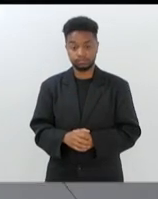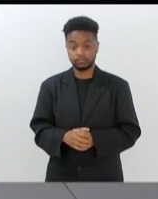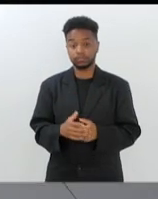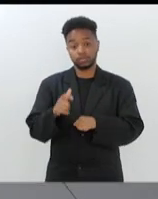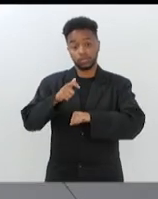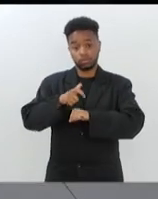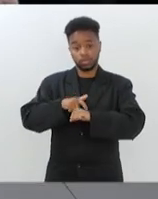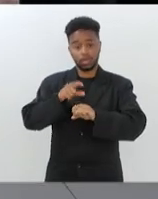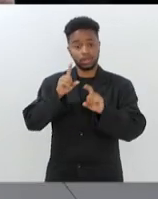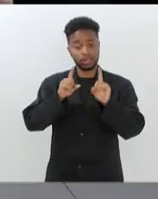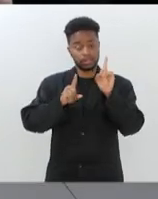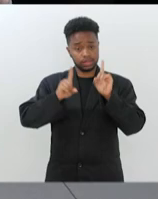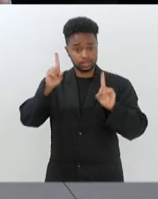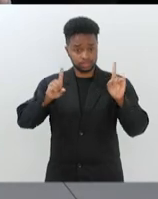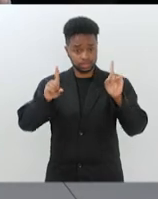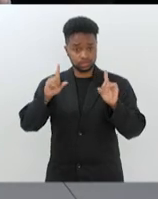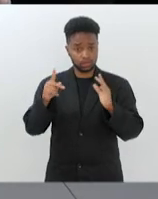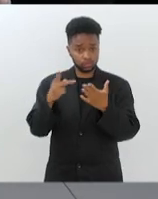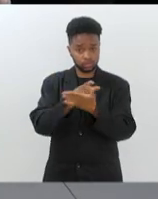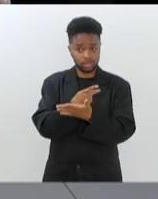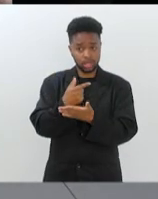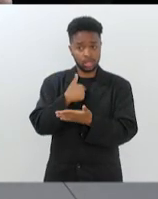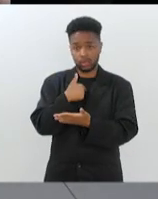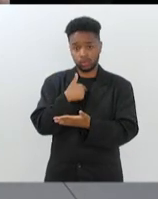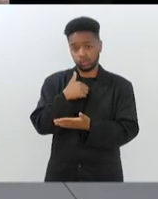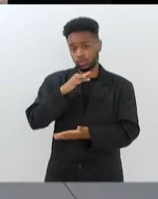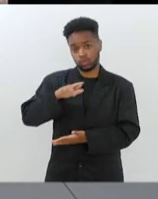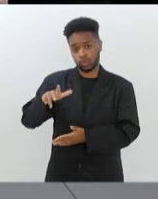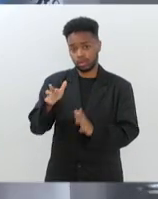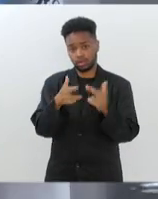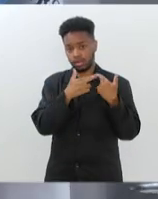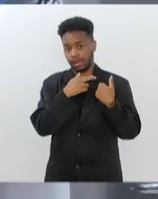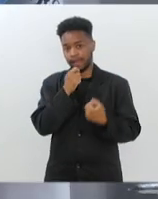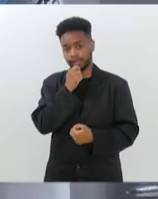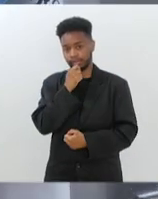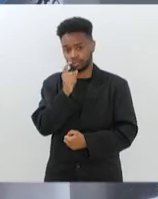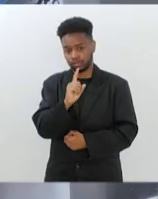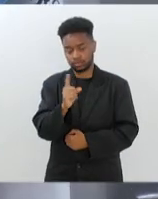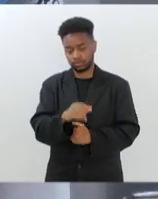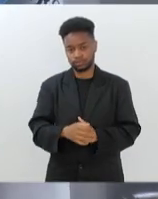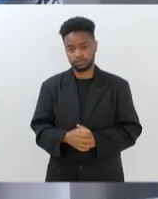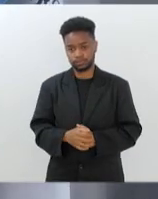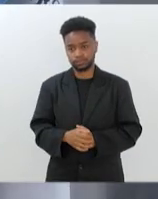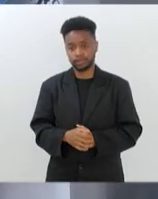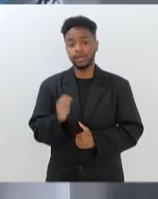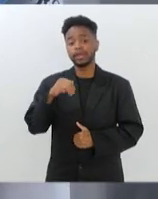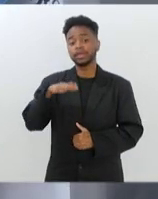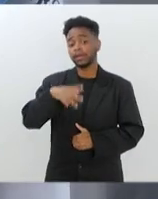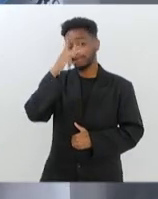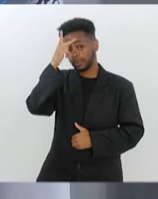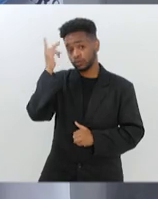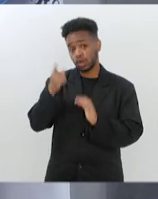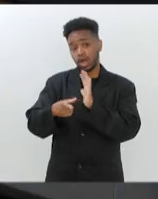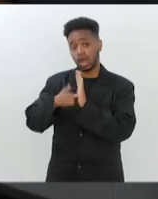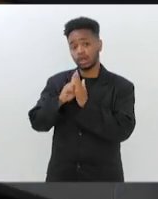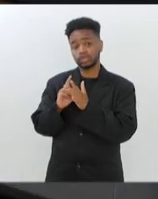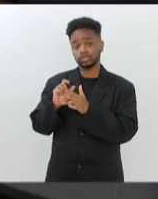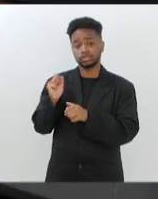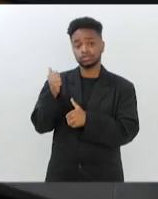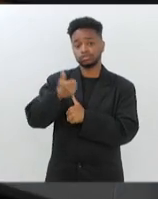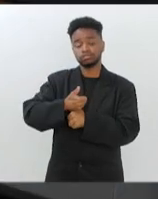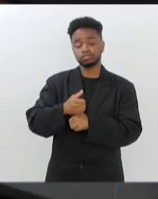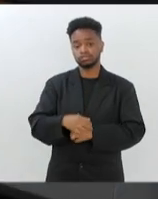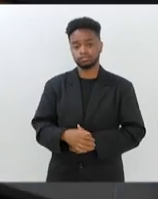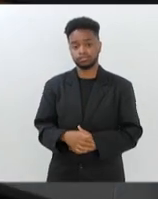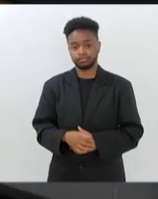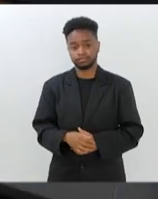realizada eu ainda não respondia pela área de Publicidade Quem eram as pessoas que ocupavam o cargo antes do Senhor